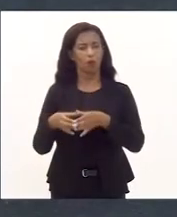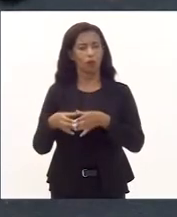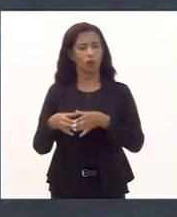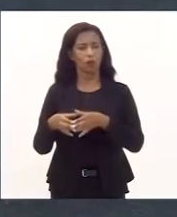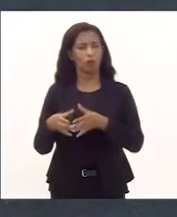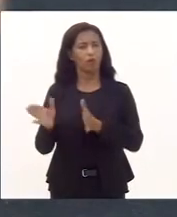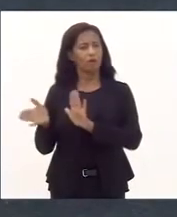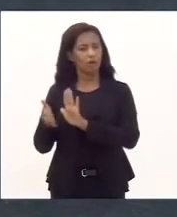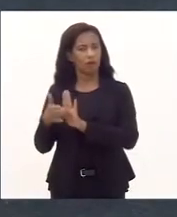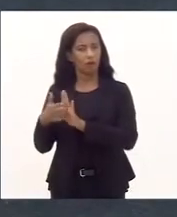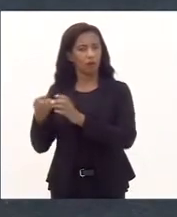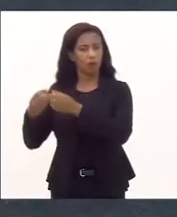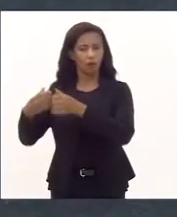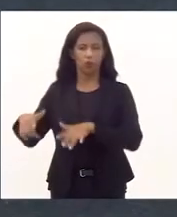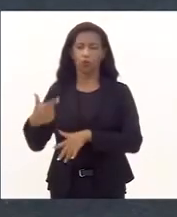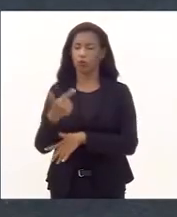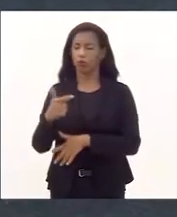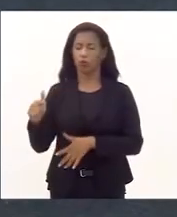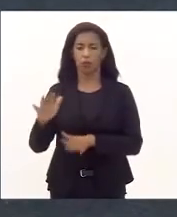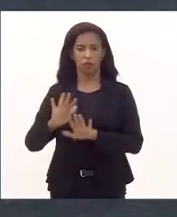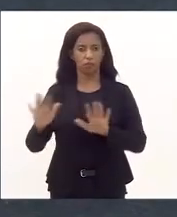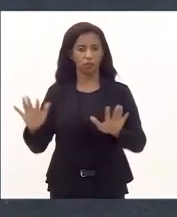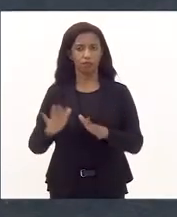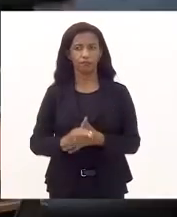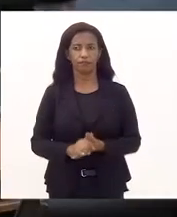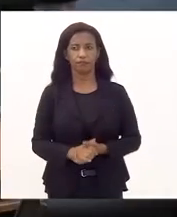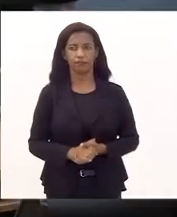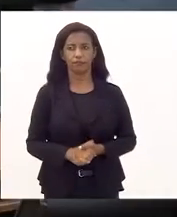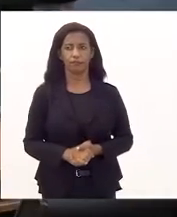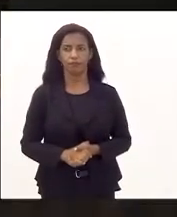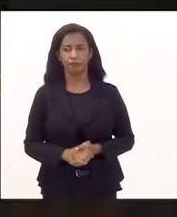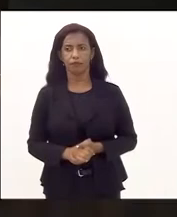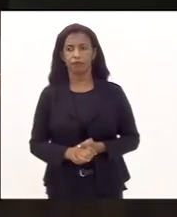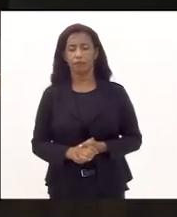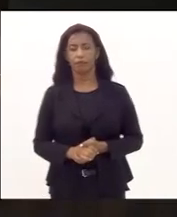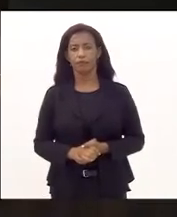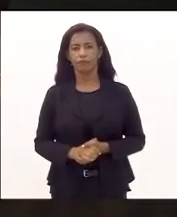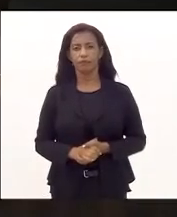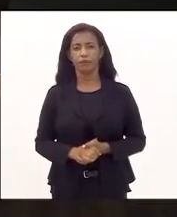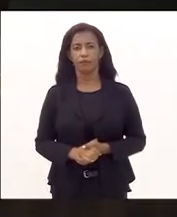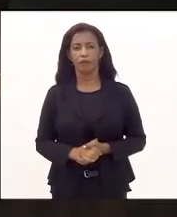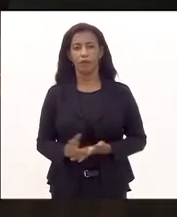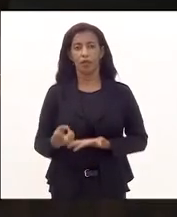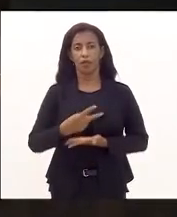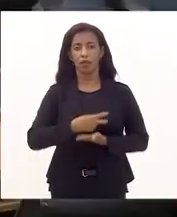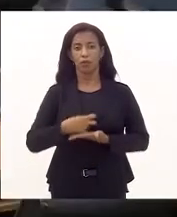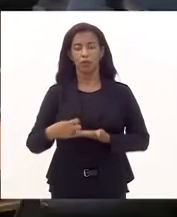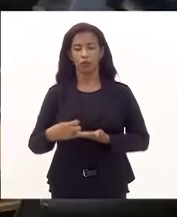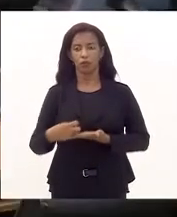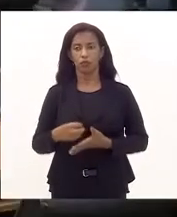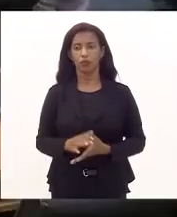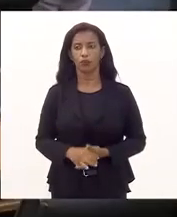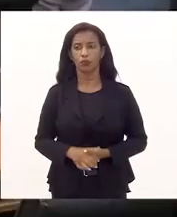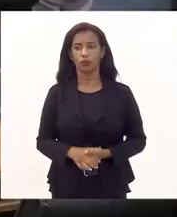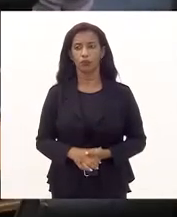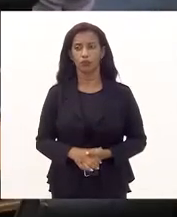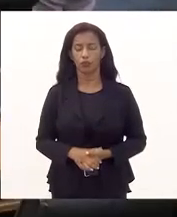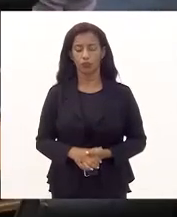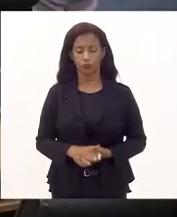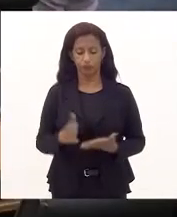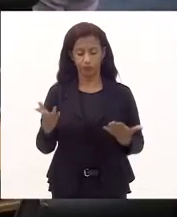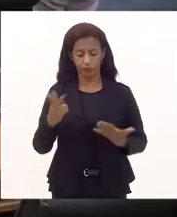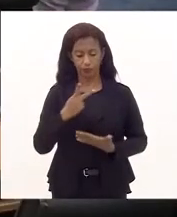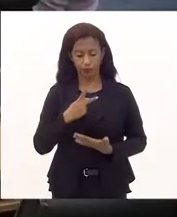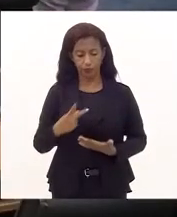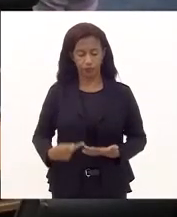sem prejuízo do exame das emendas que foram apresentadas. Pela tributação, o deputado Luiz Paulo. Senhor